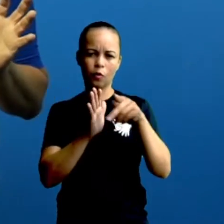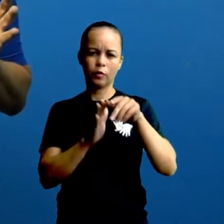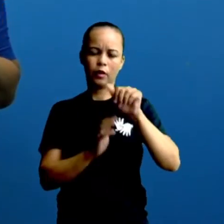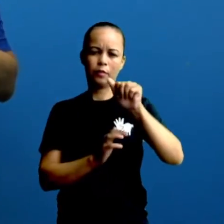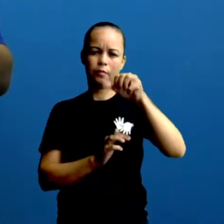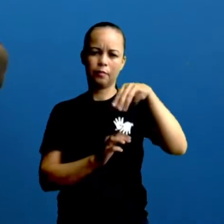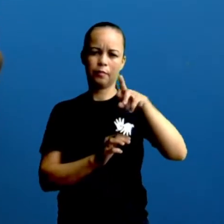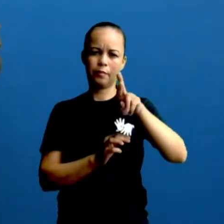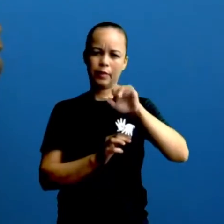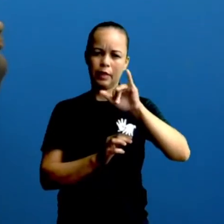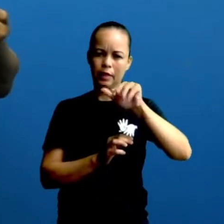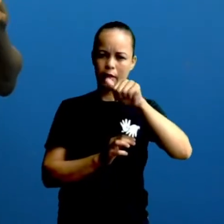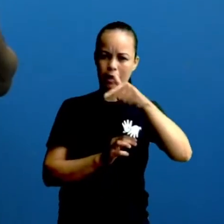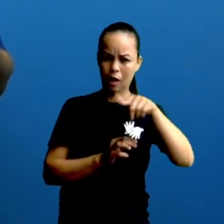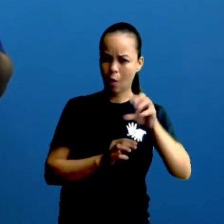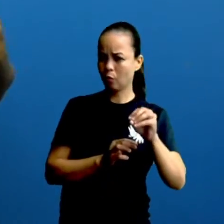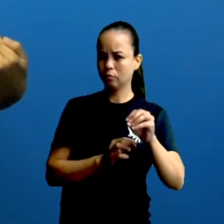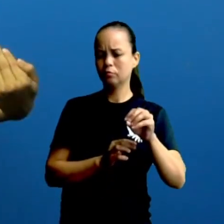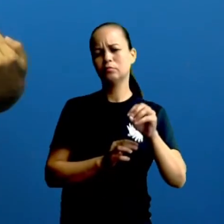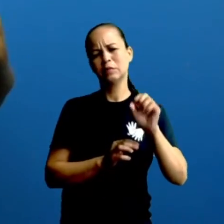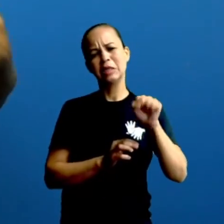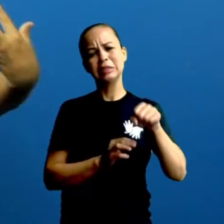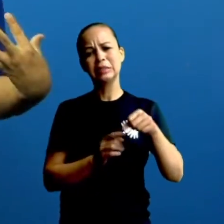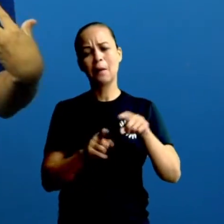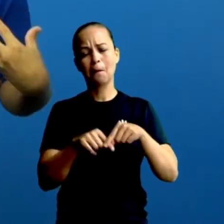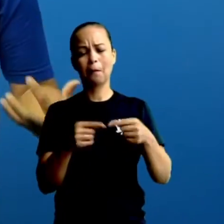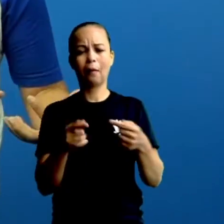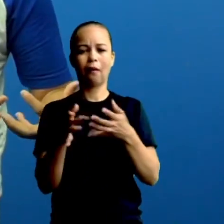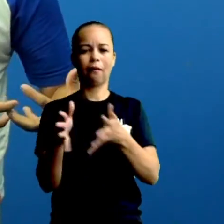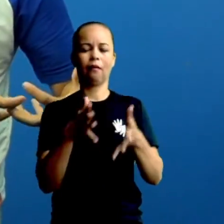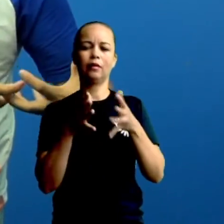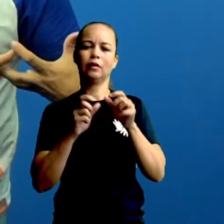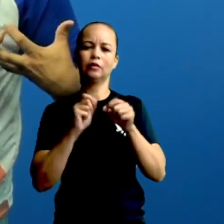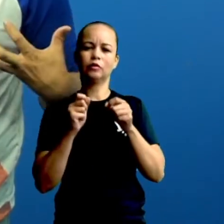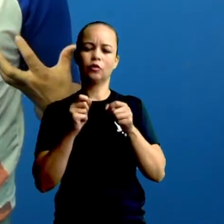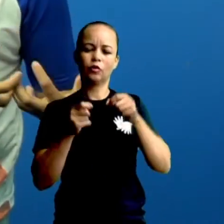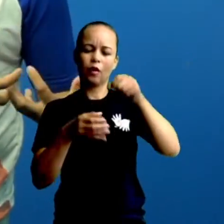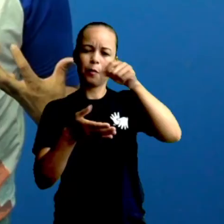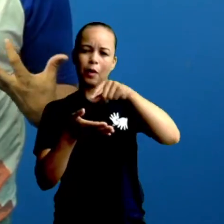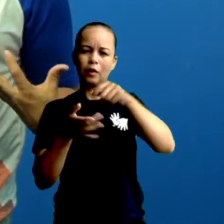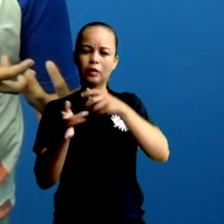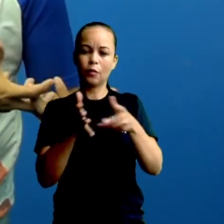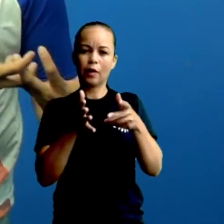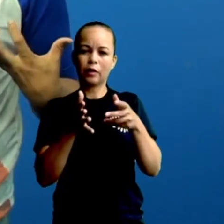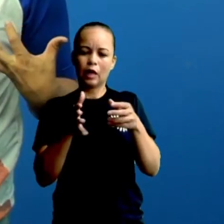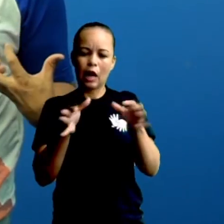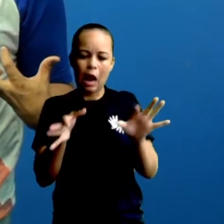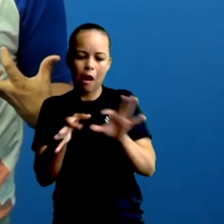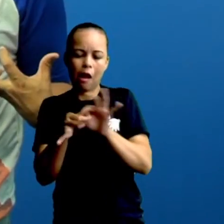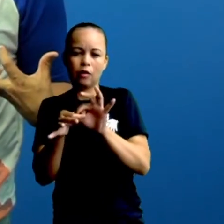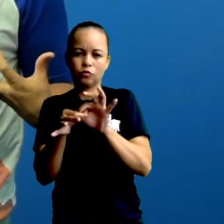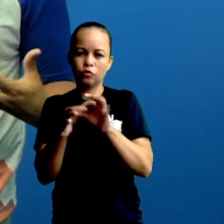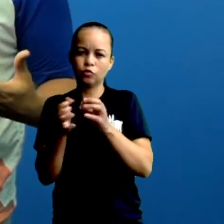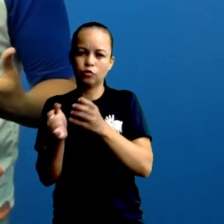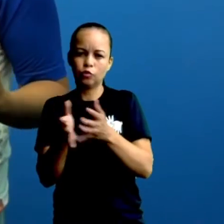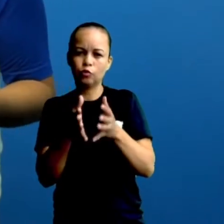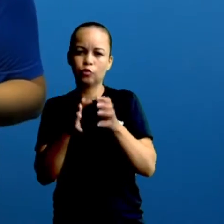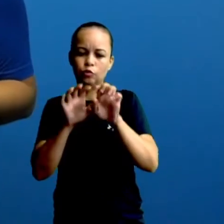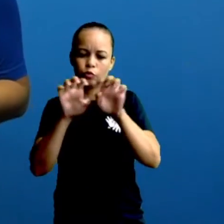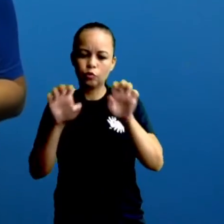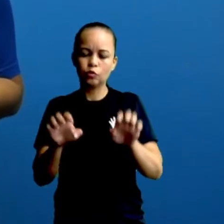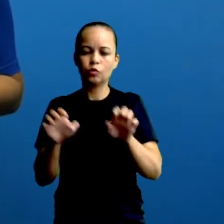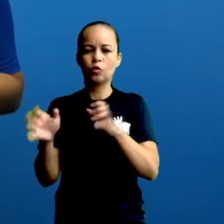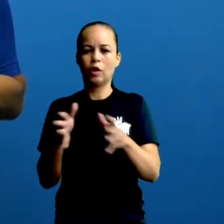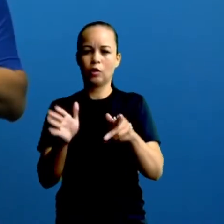ambiente aquático. Não tem essa relação visceral proximal, não está ligada a uma estrutura e se nutrindo do